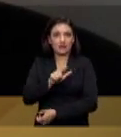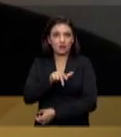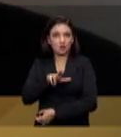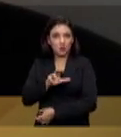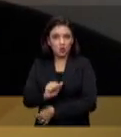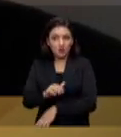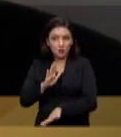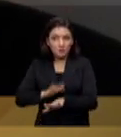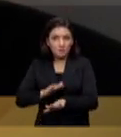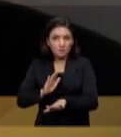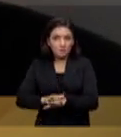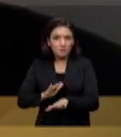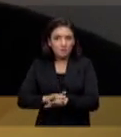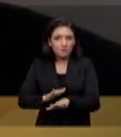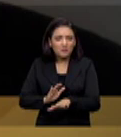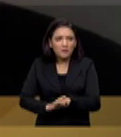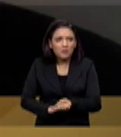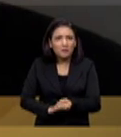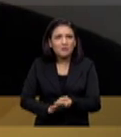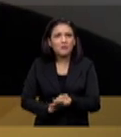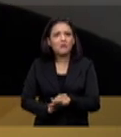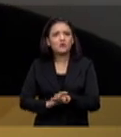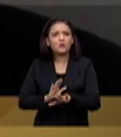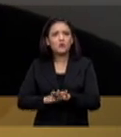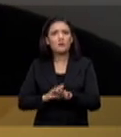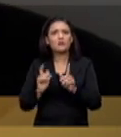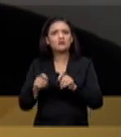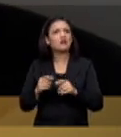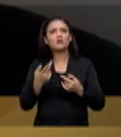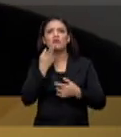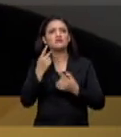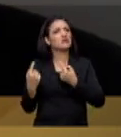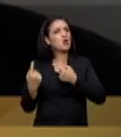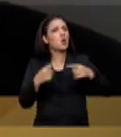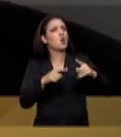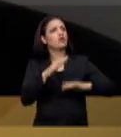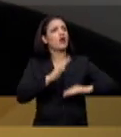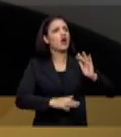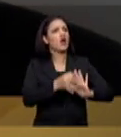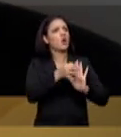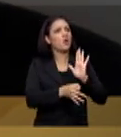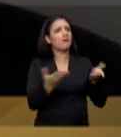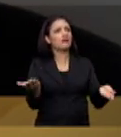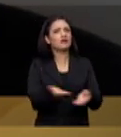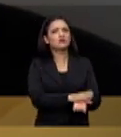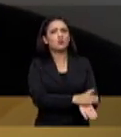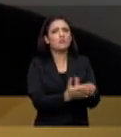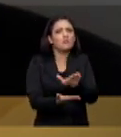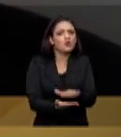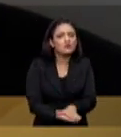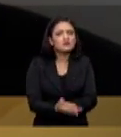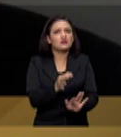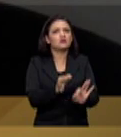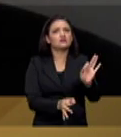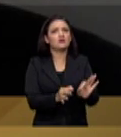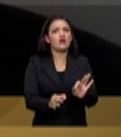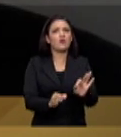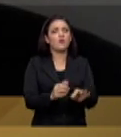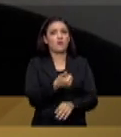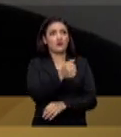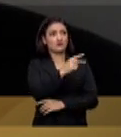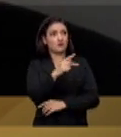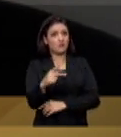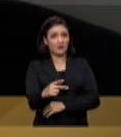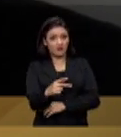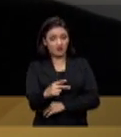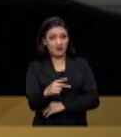e modo, questionou a competência para o processo e julgamento da ação penal